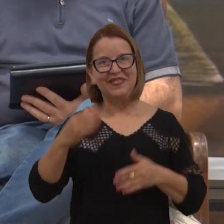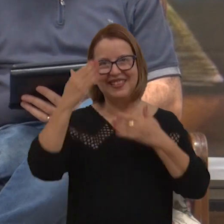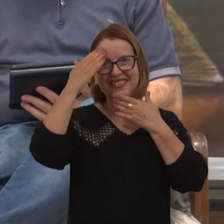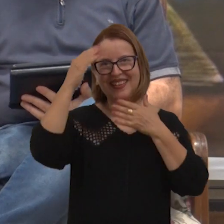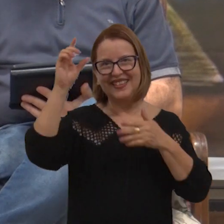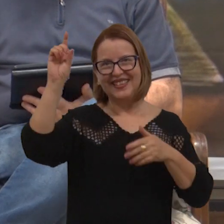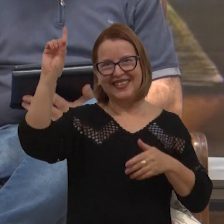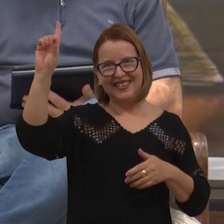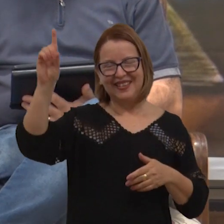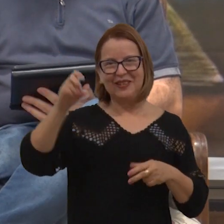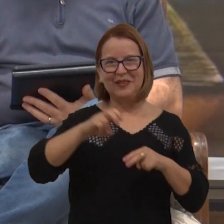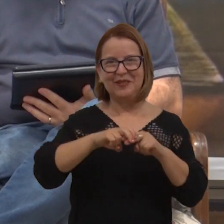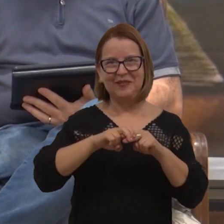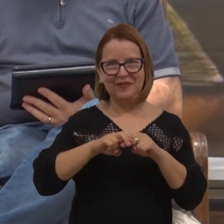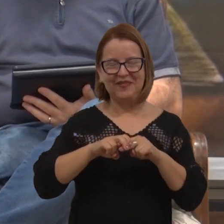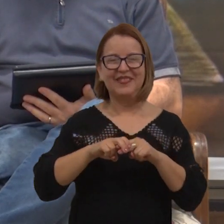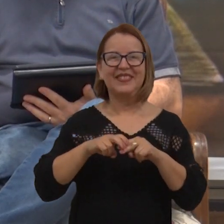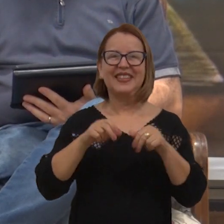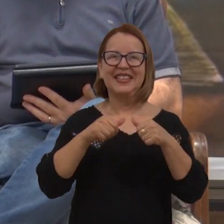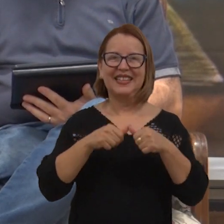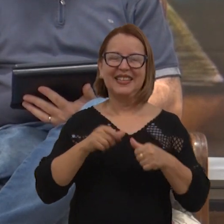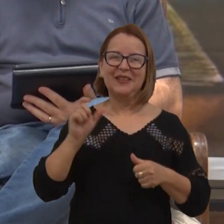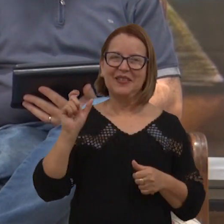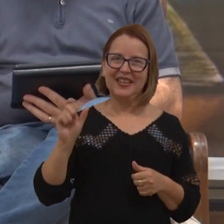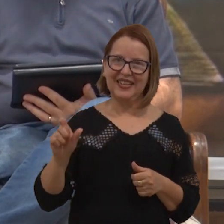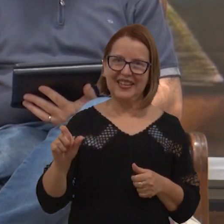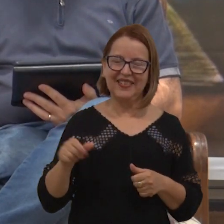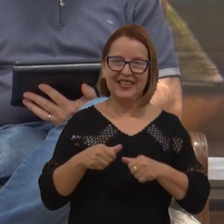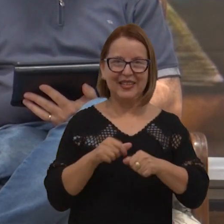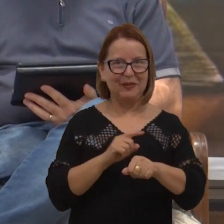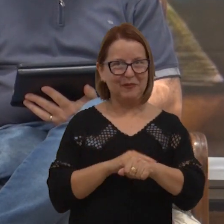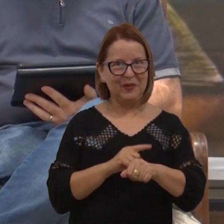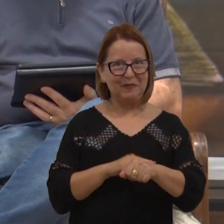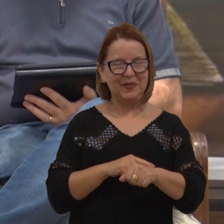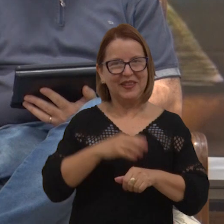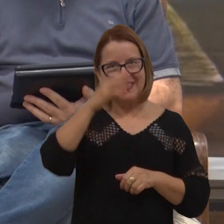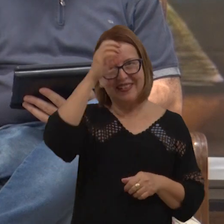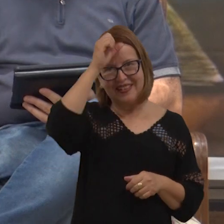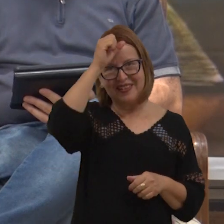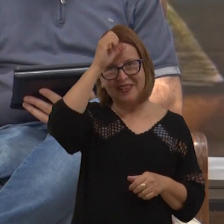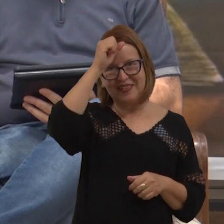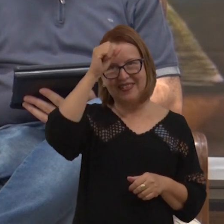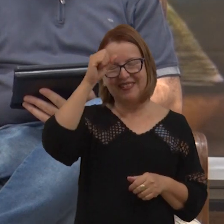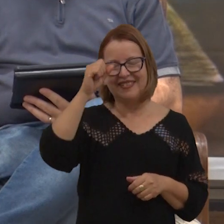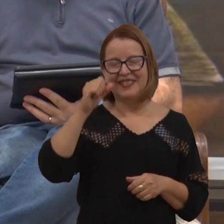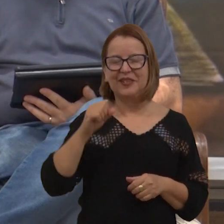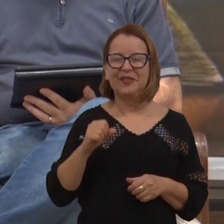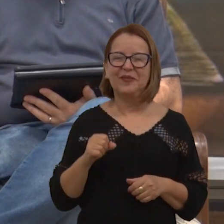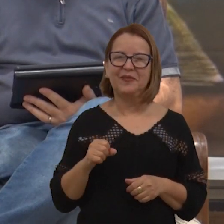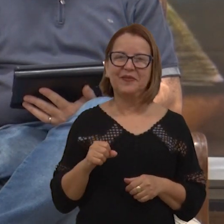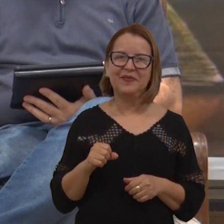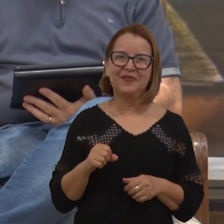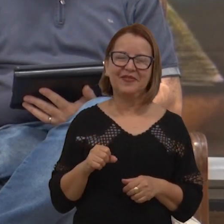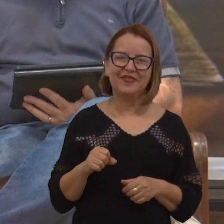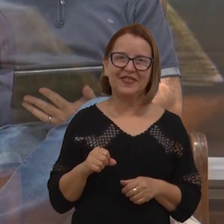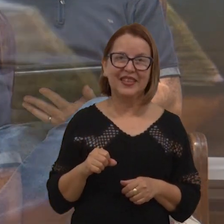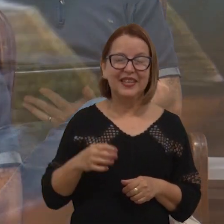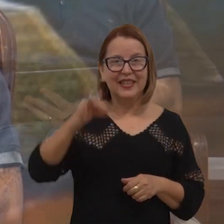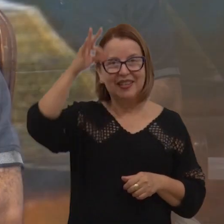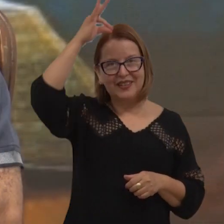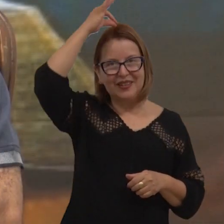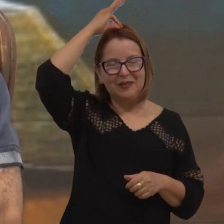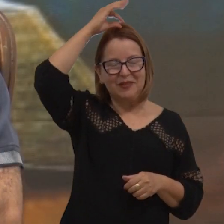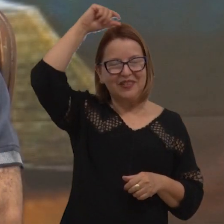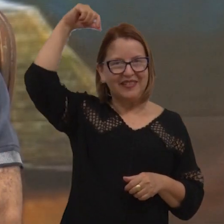Deus por essa palavra. Graças a Deus por essa oportunidade de ouvir e que